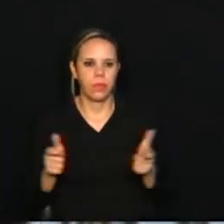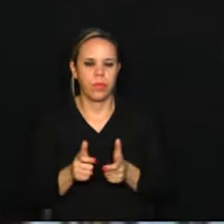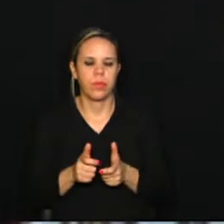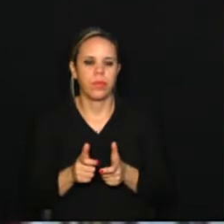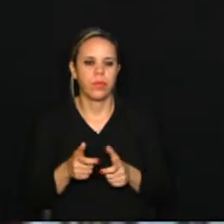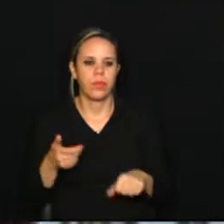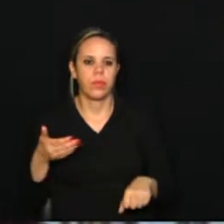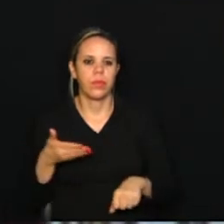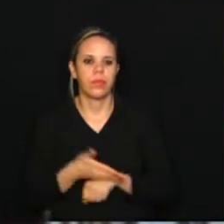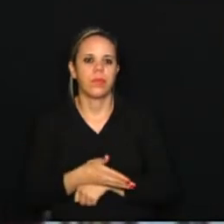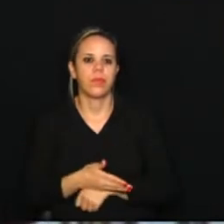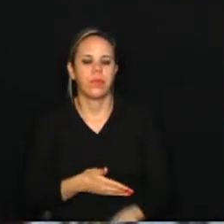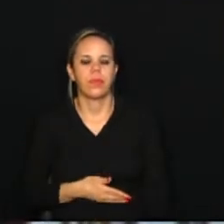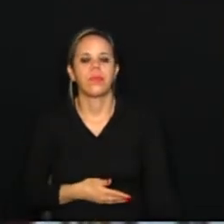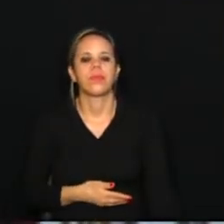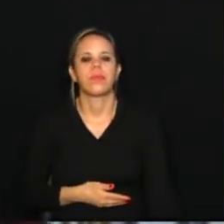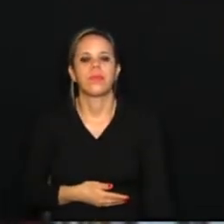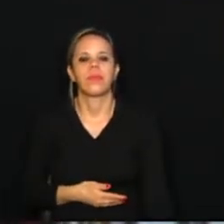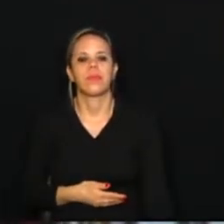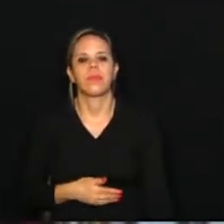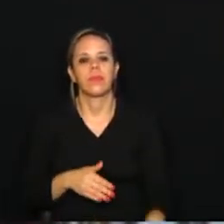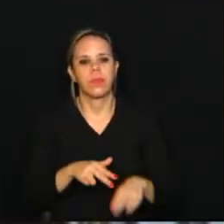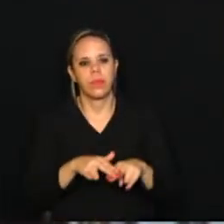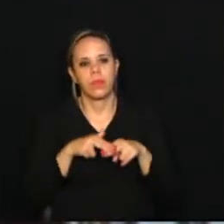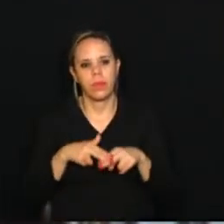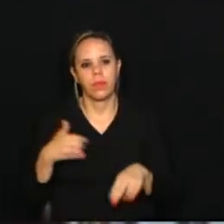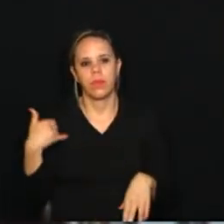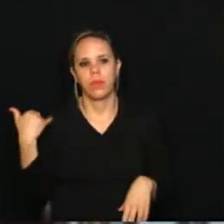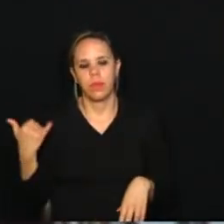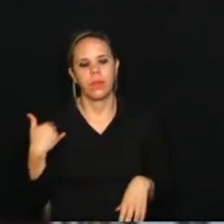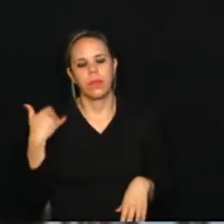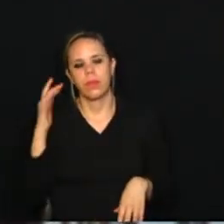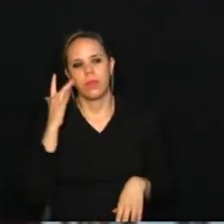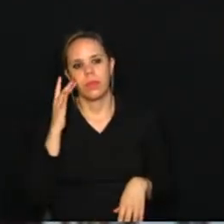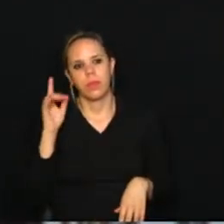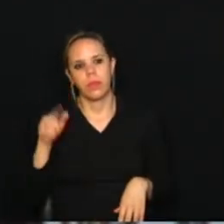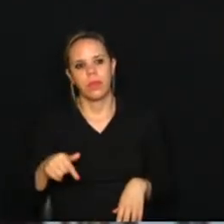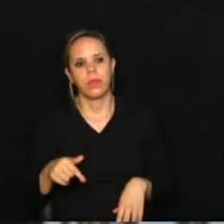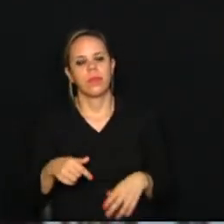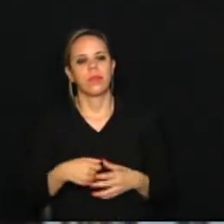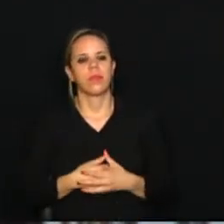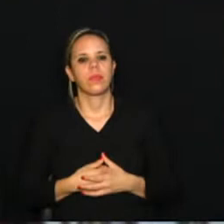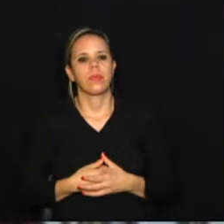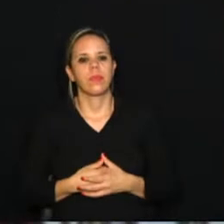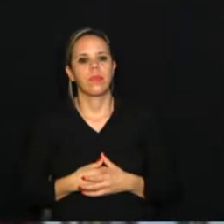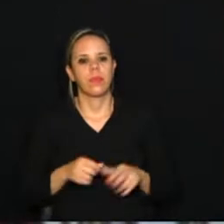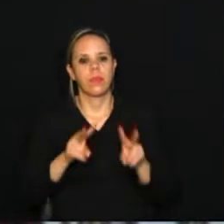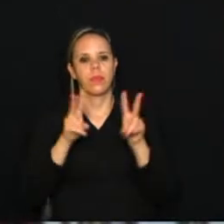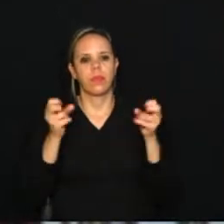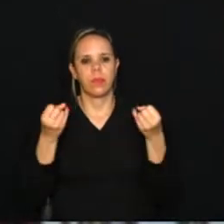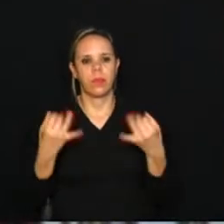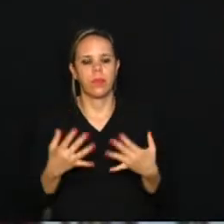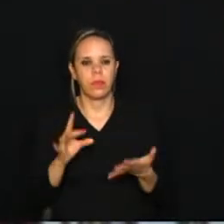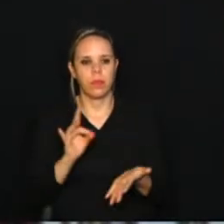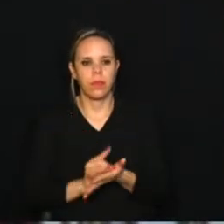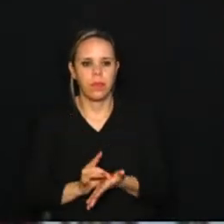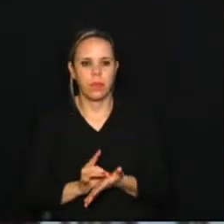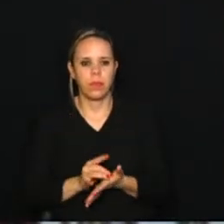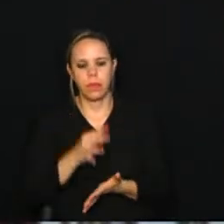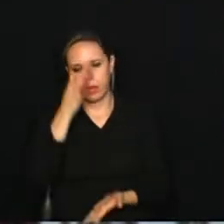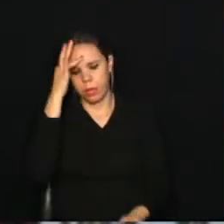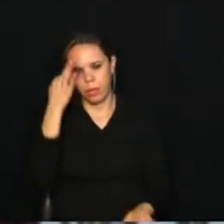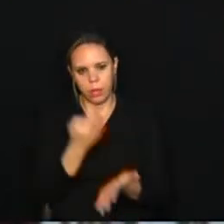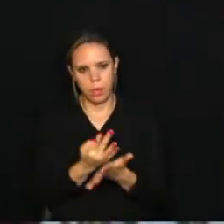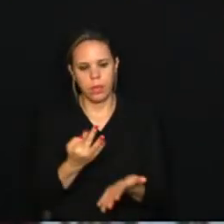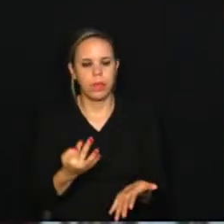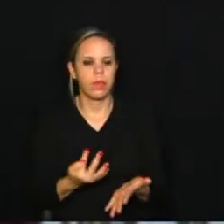frequência em função da idade. Acho que isso deve estar relacionado efetivamente à confiança,